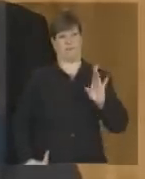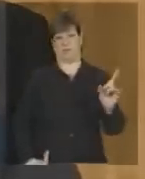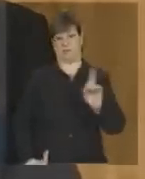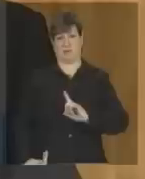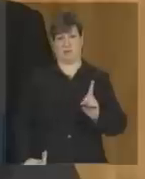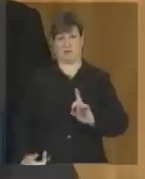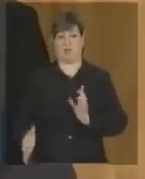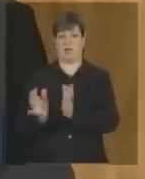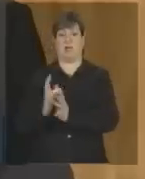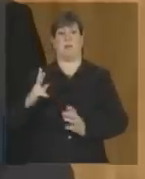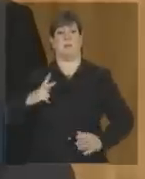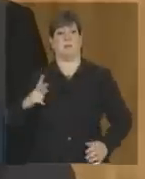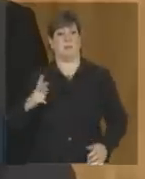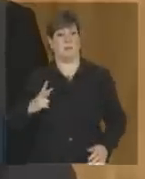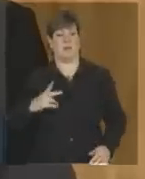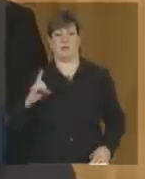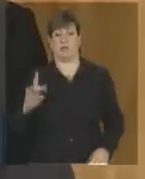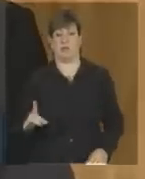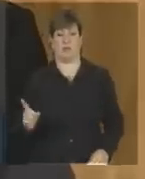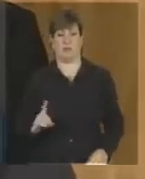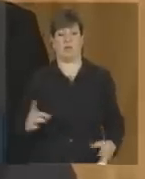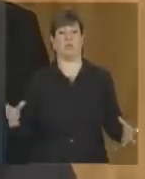o setor privado,